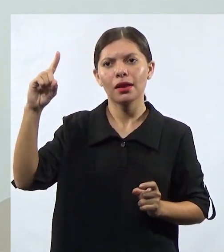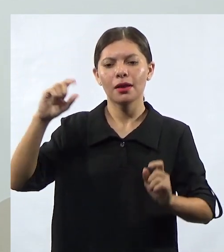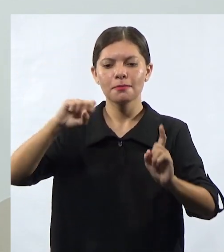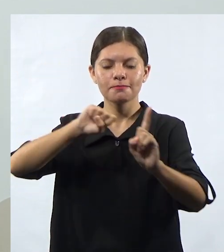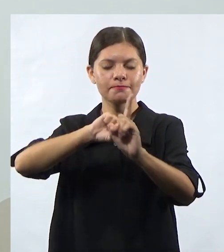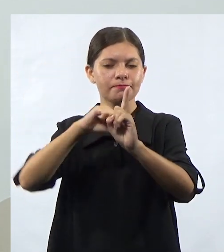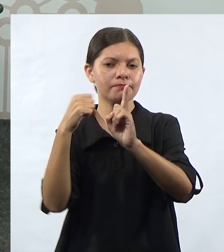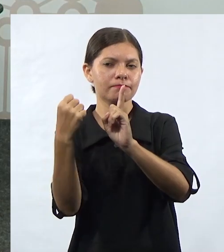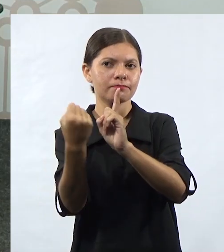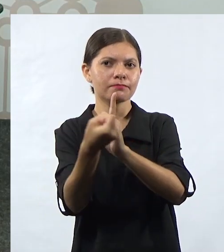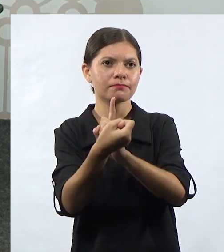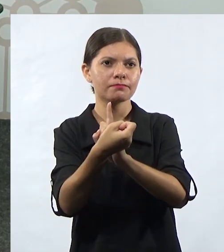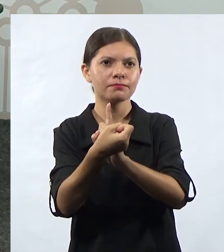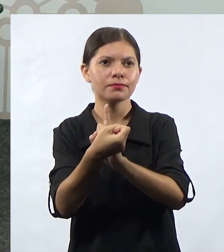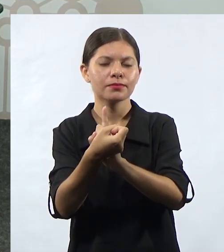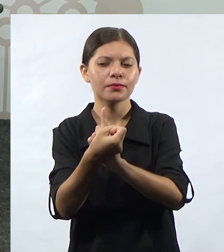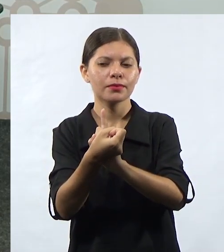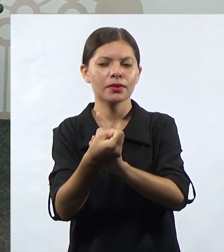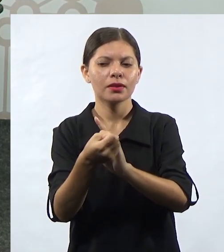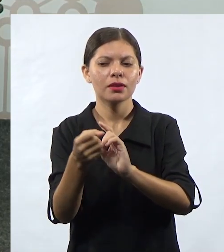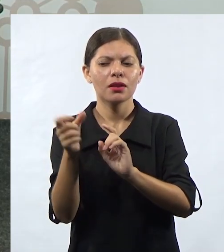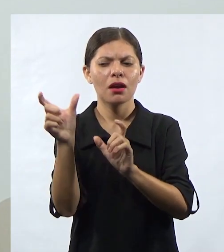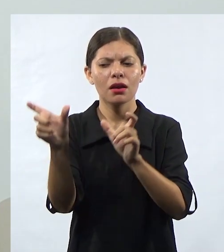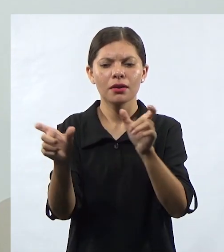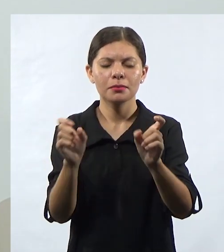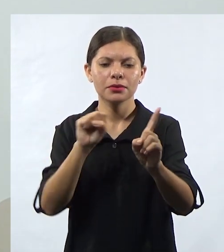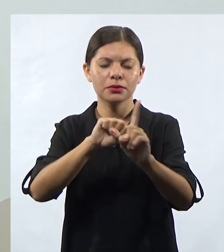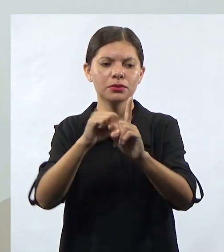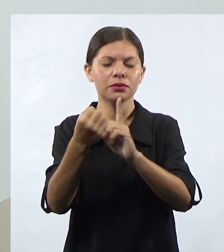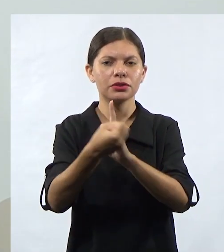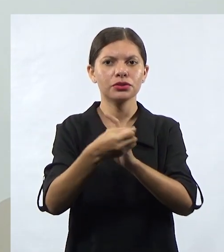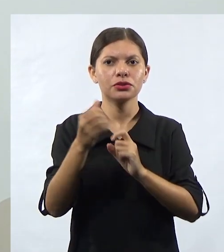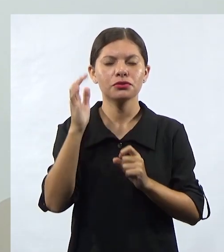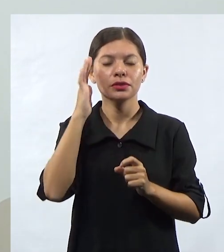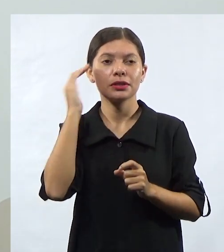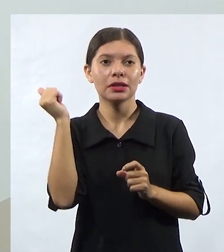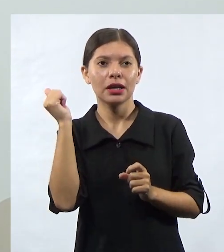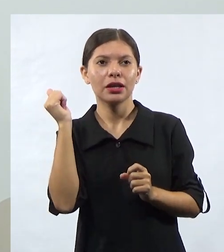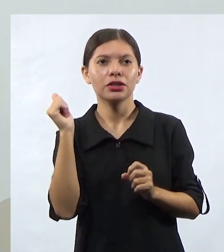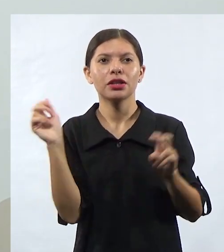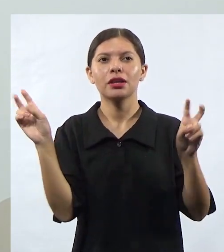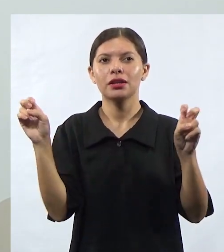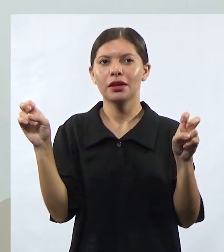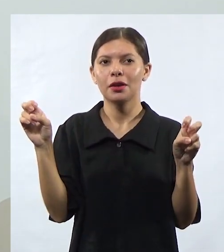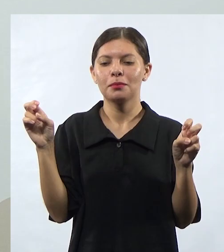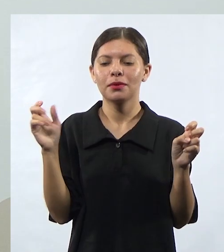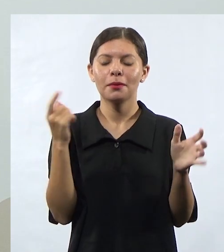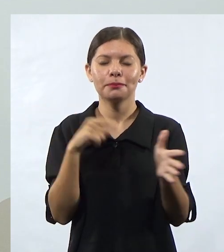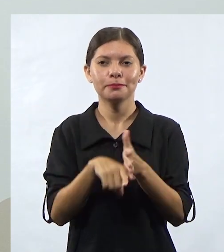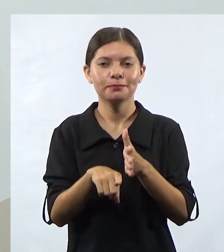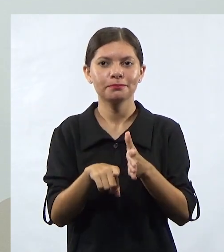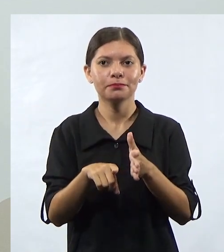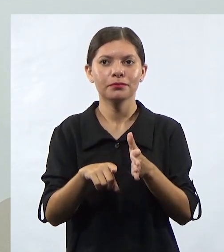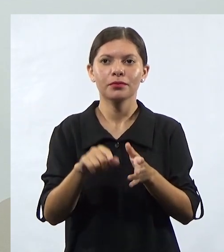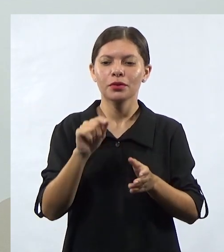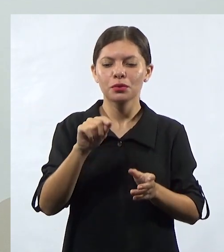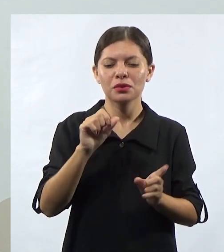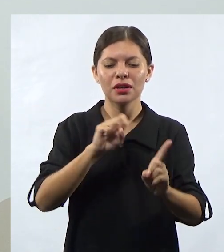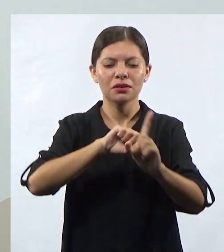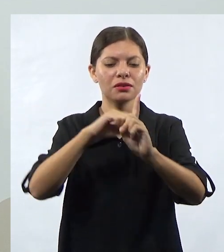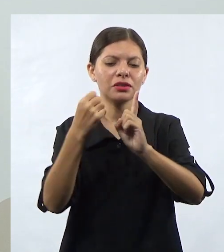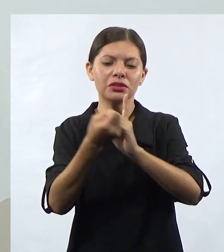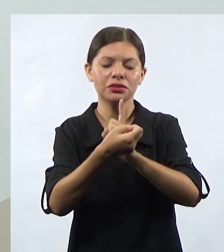que o coletivo entende a respeito daquele assunto? Ou o que aquele coletivo vai construir